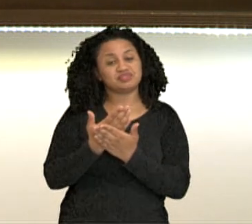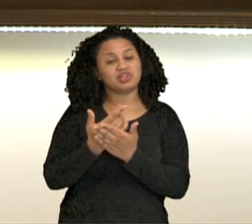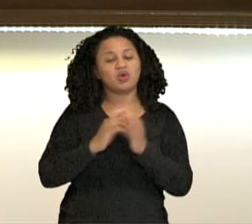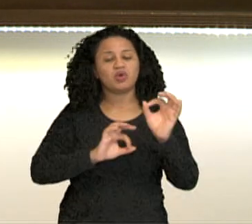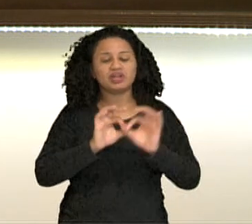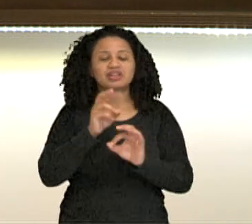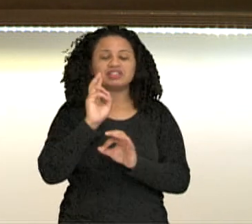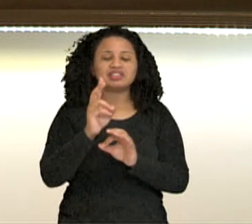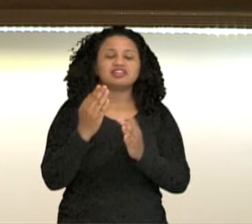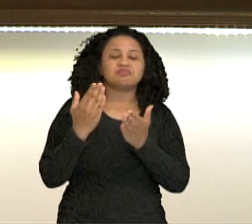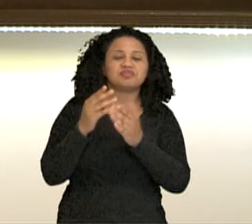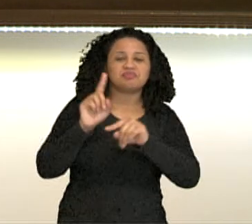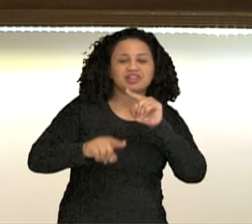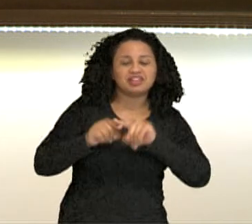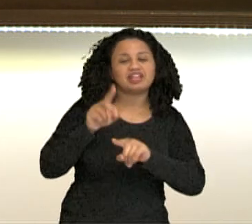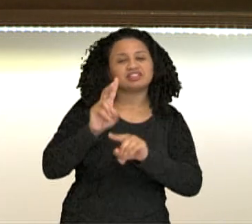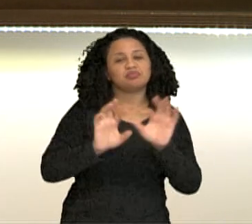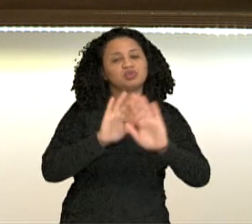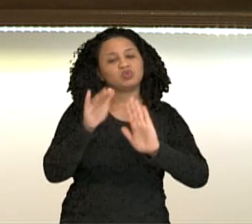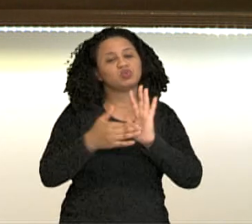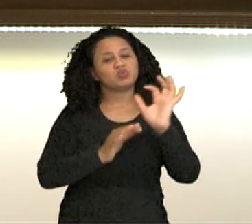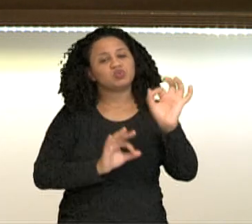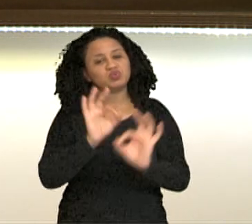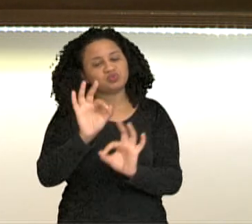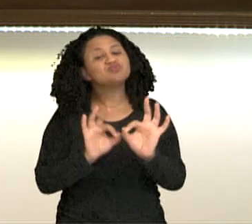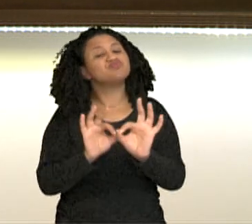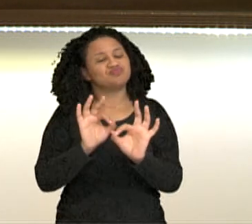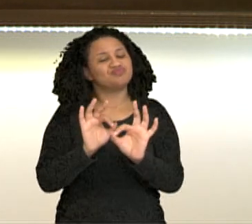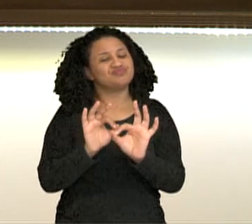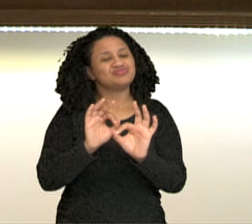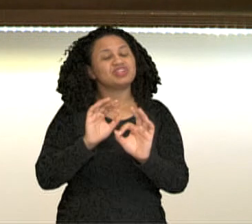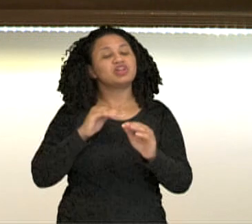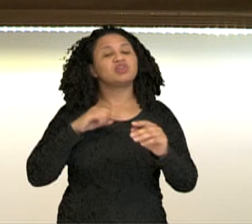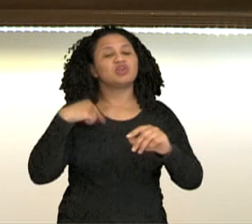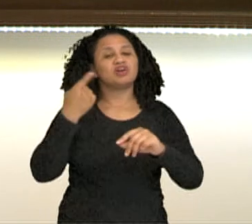material sempre em ordem, organizadinho, e a